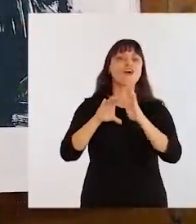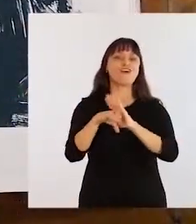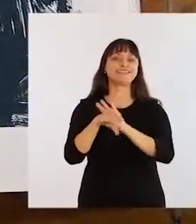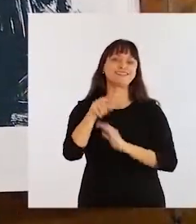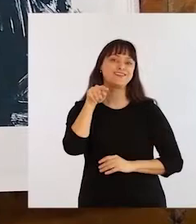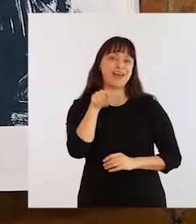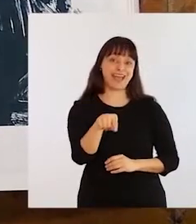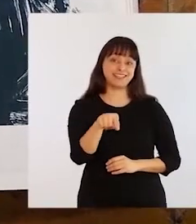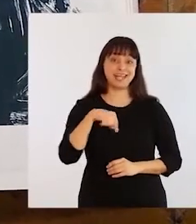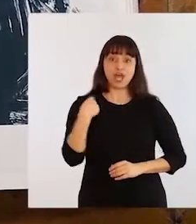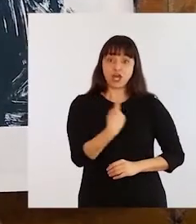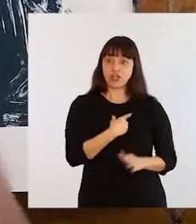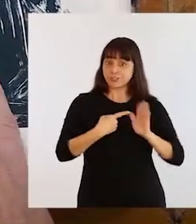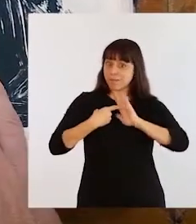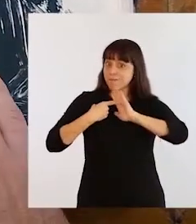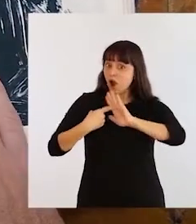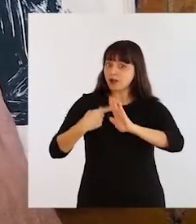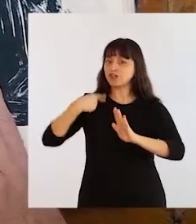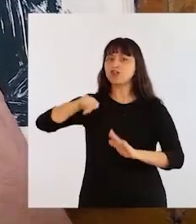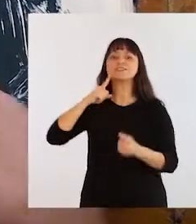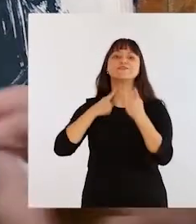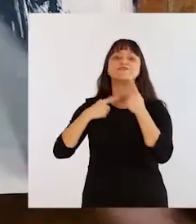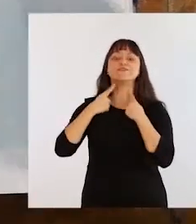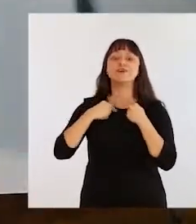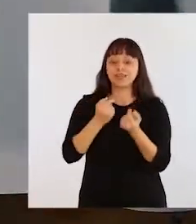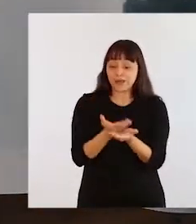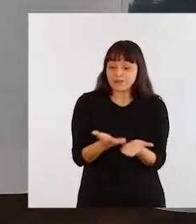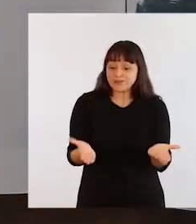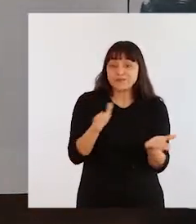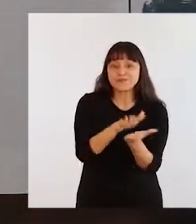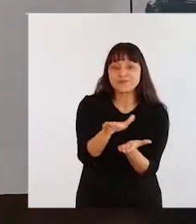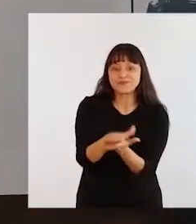existir, pois é algo intrínseco e importante a qualquer relação.